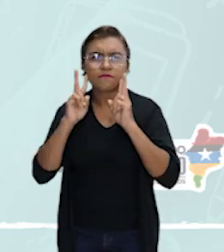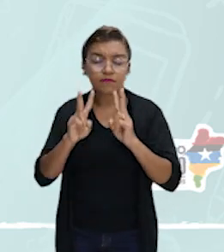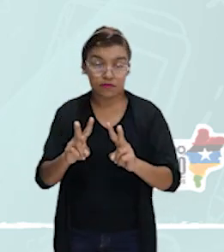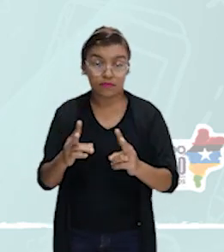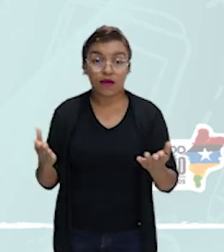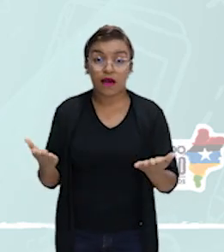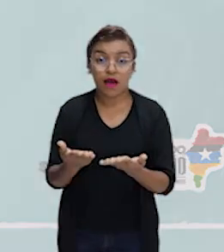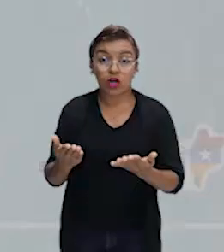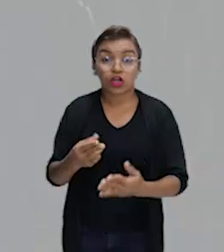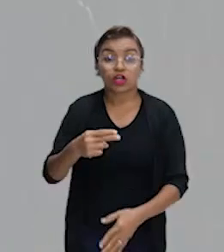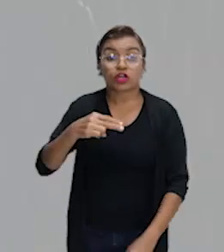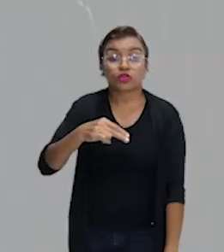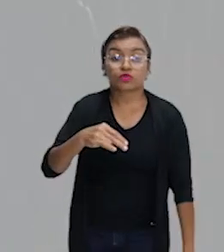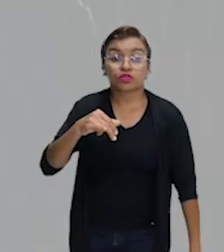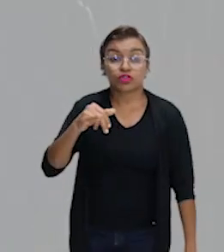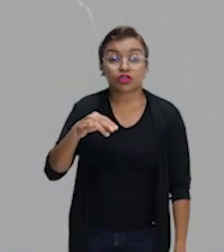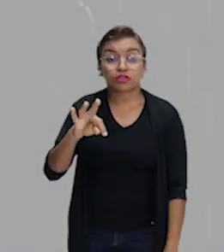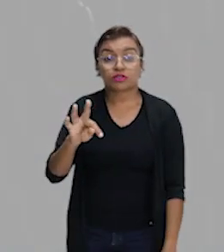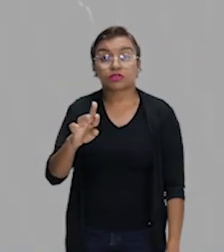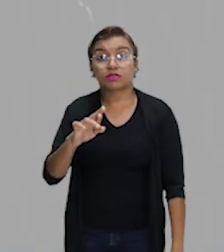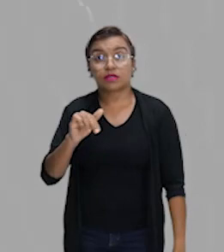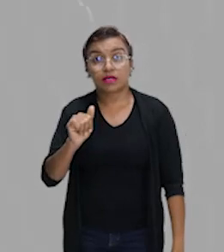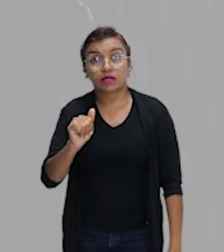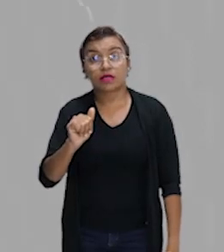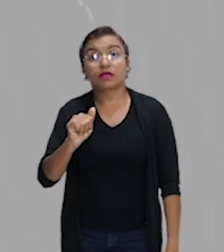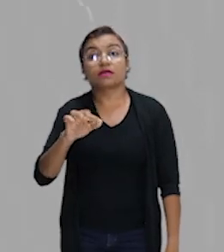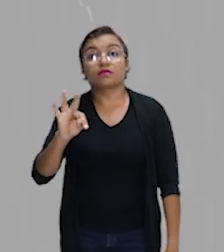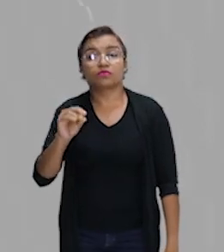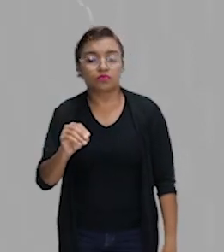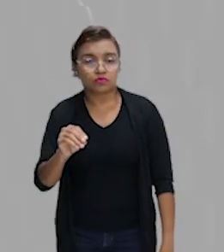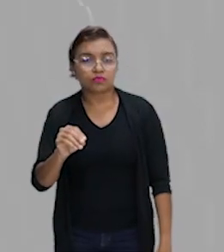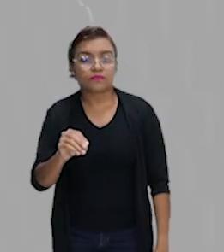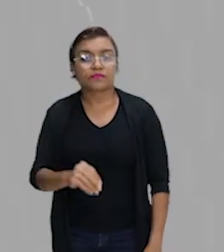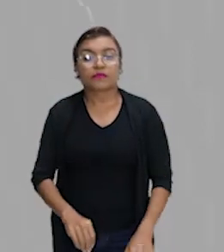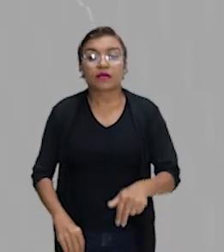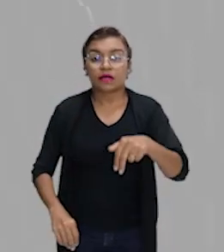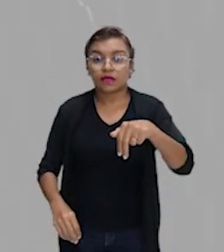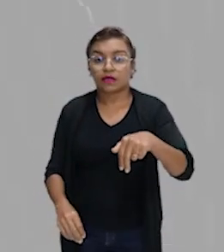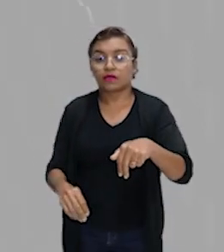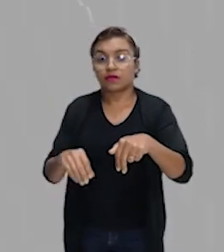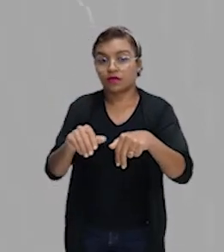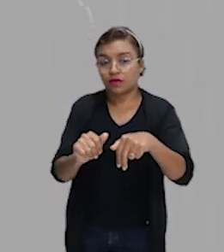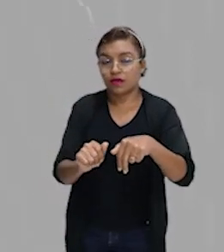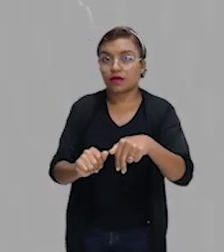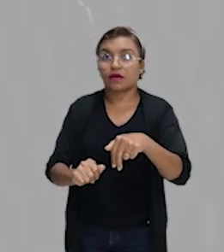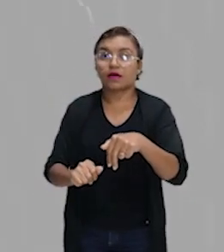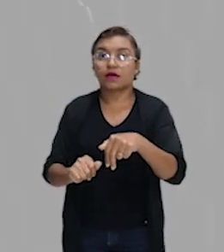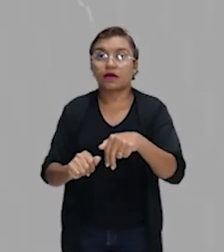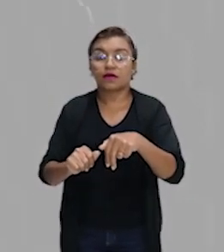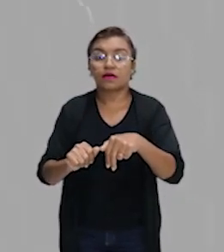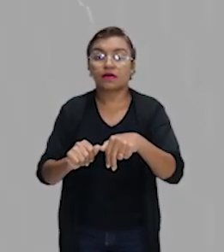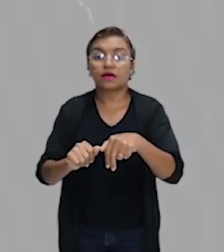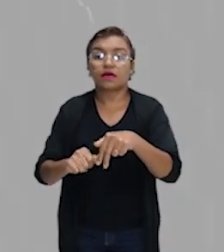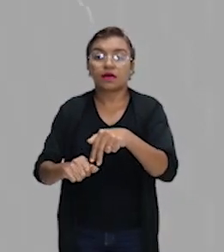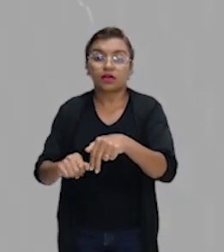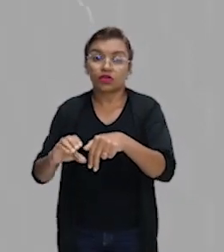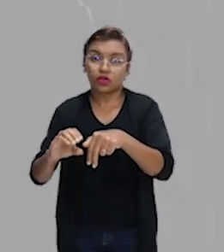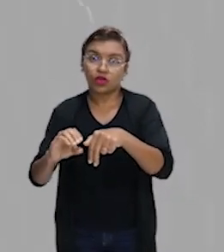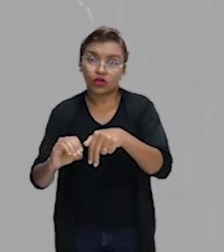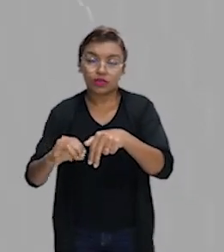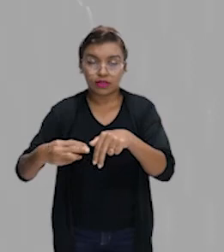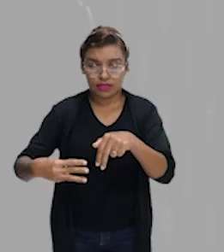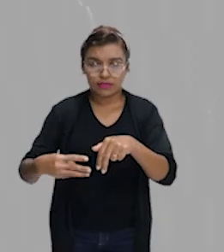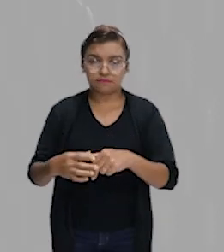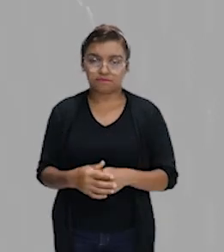de sódio, o NaNO3. Esse sal ele é conhecido como salitre do Chile, né?